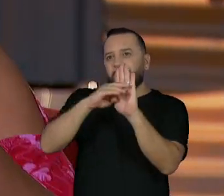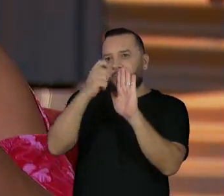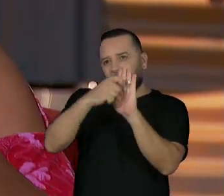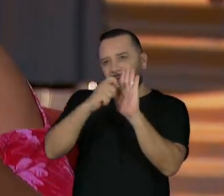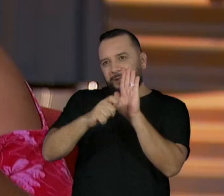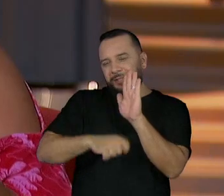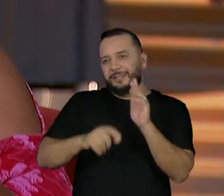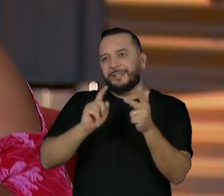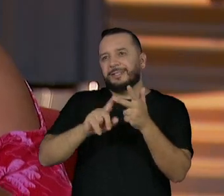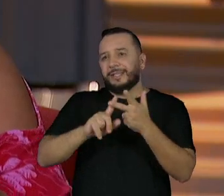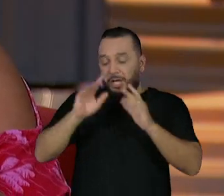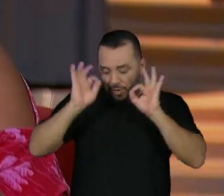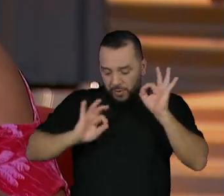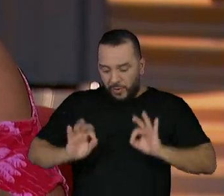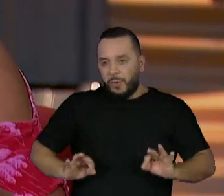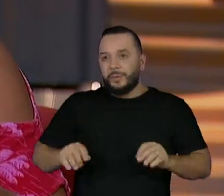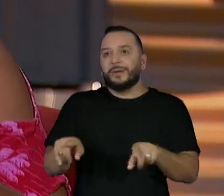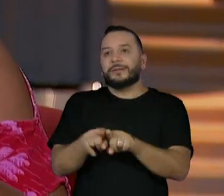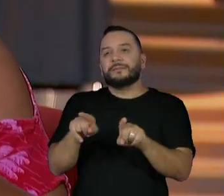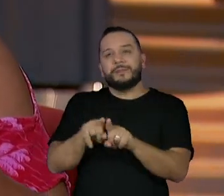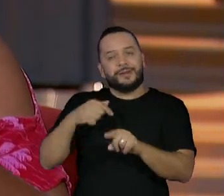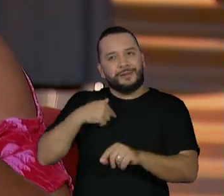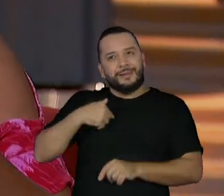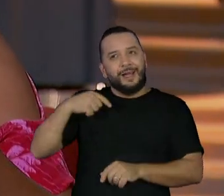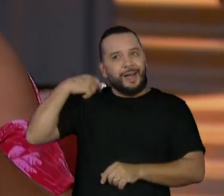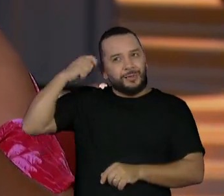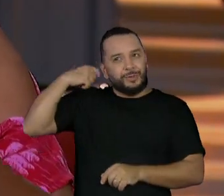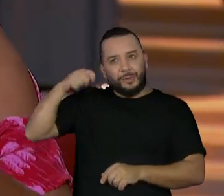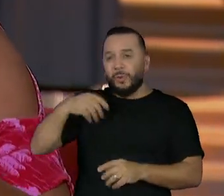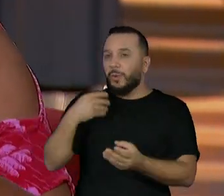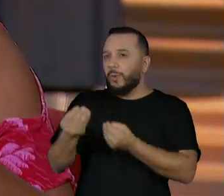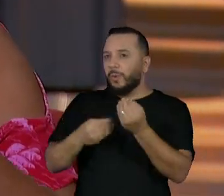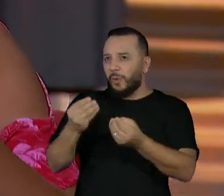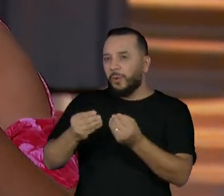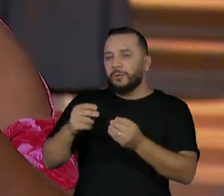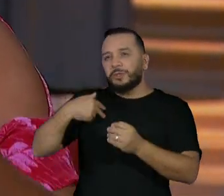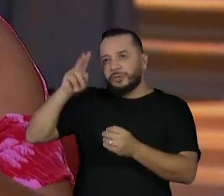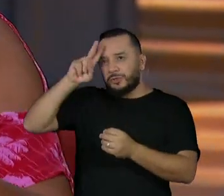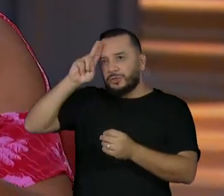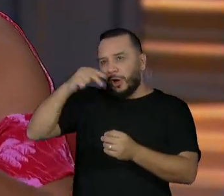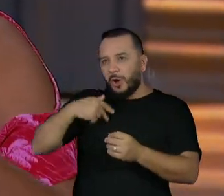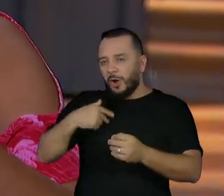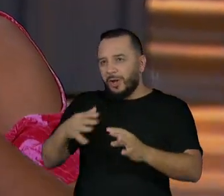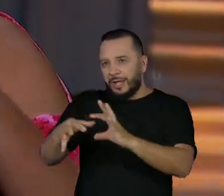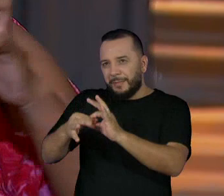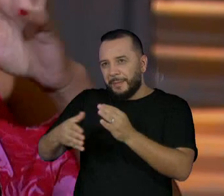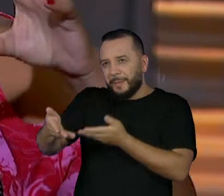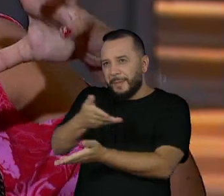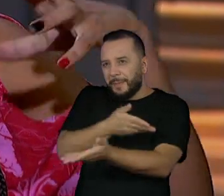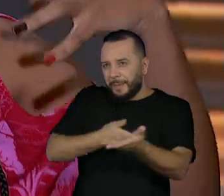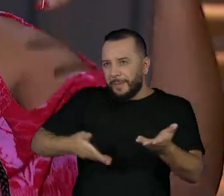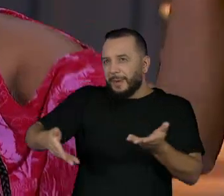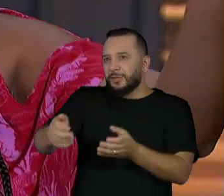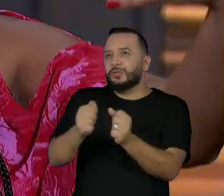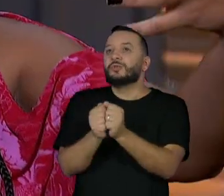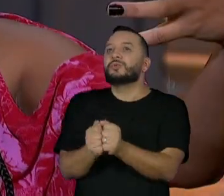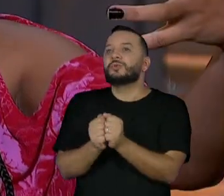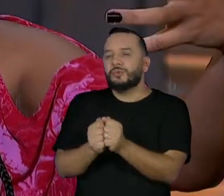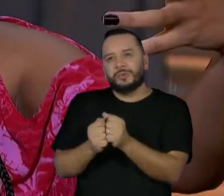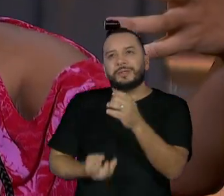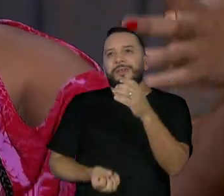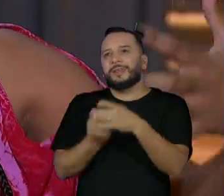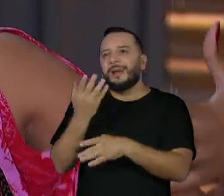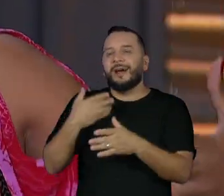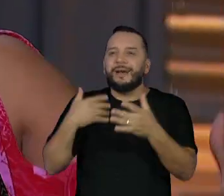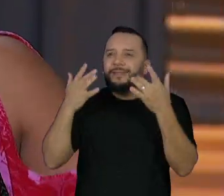ator. E a gente precisa ver como a gente junta essas histórias que a gente constrói sozinho para montar uma